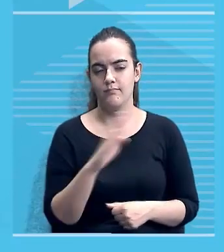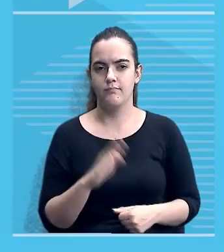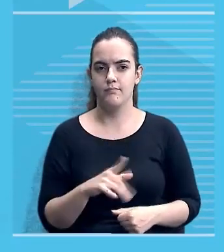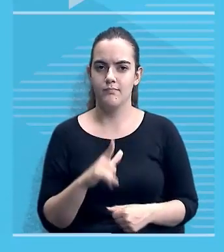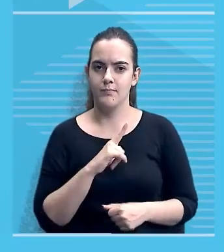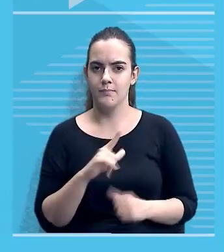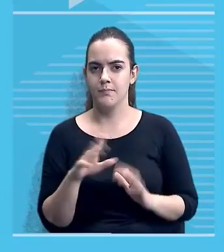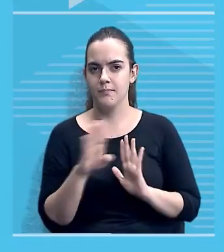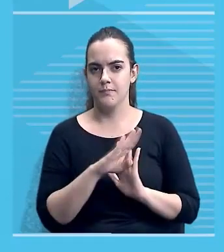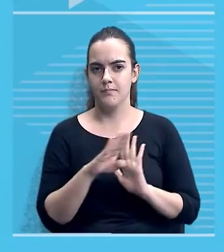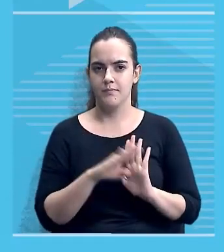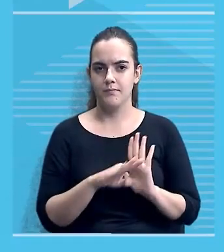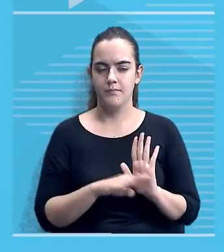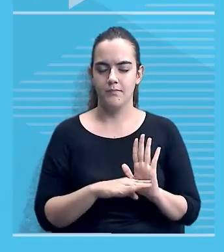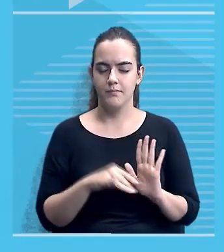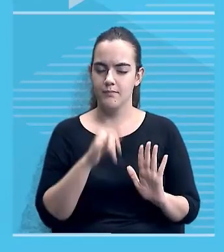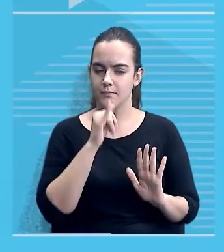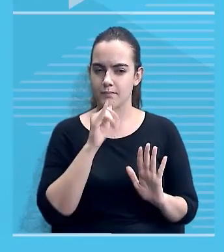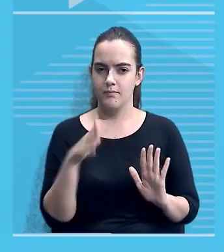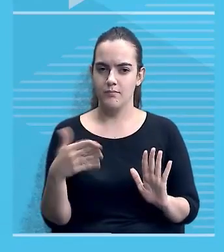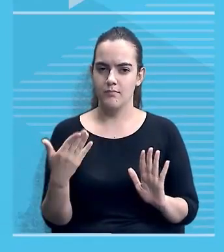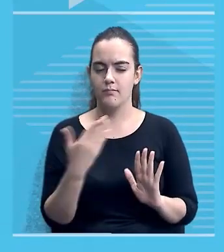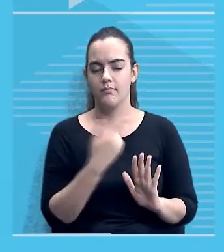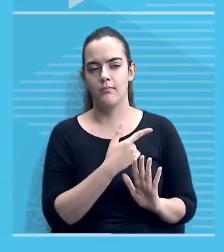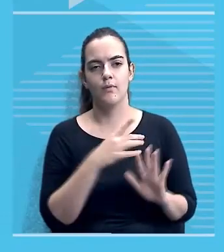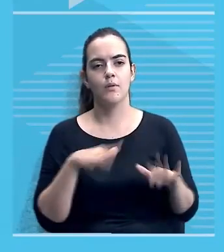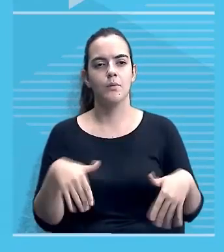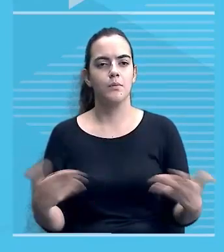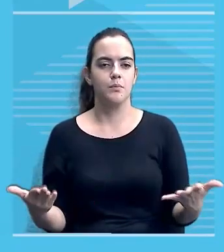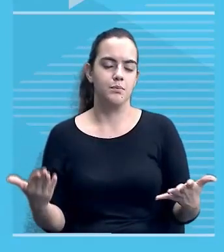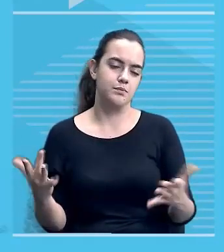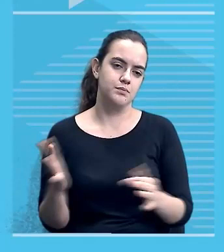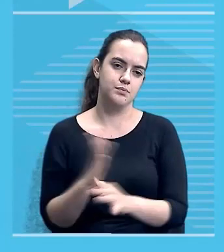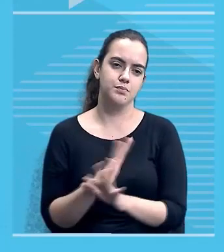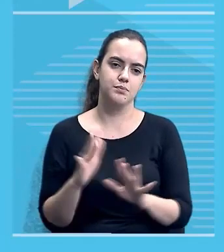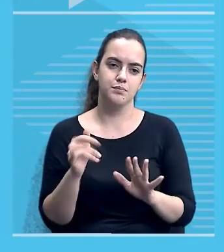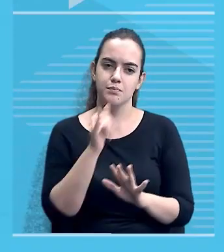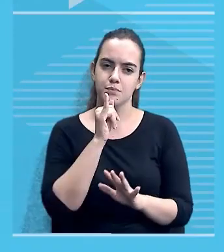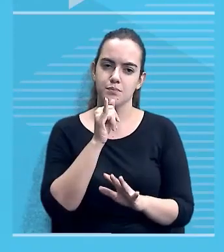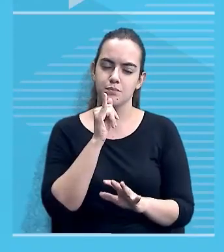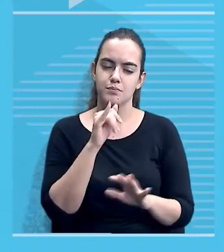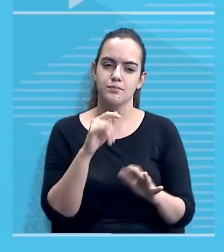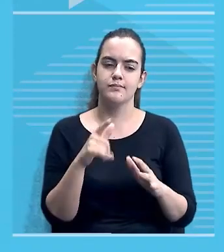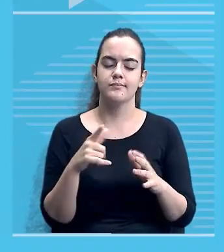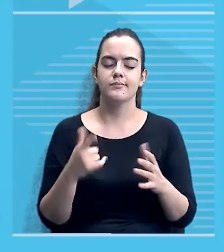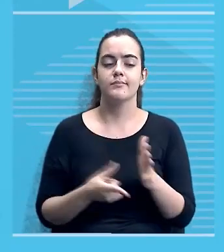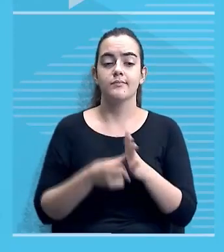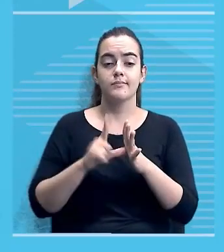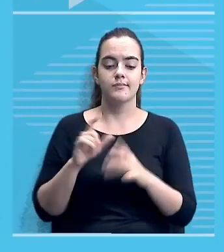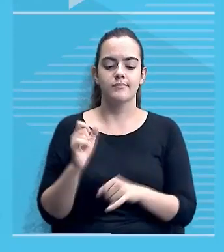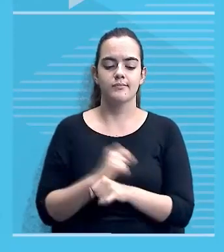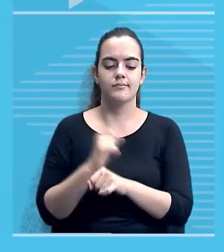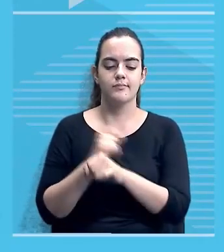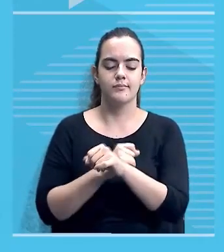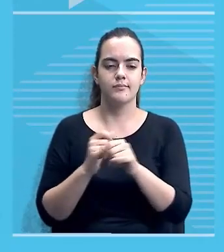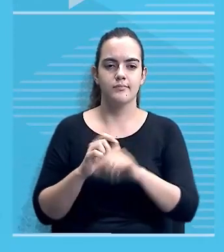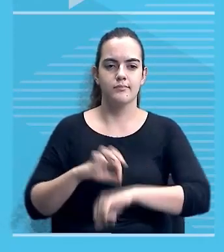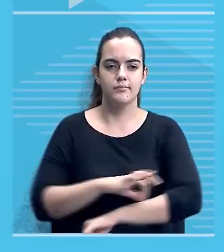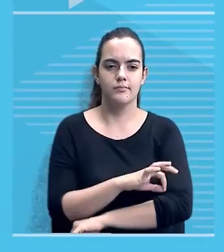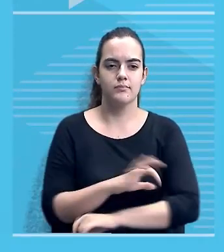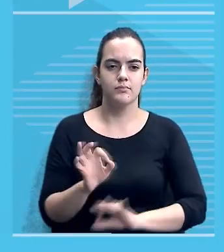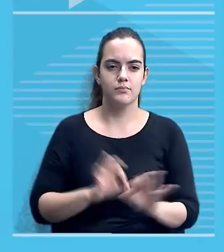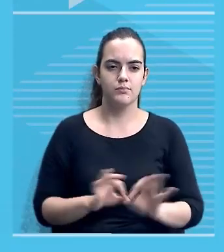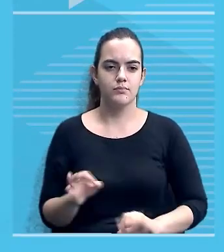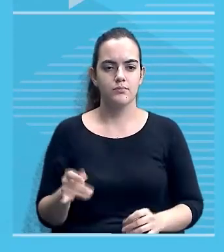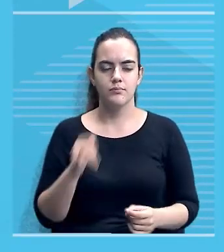a nossa capital Teresina é um exemplo de cidade planejada né Nós temos Aracaju